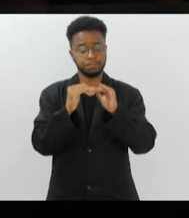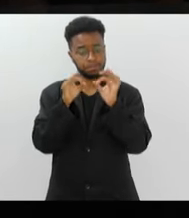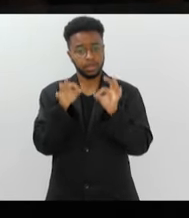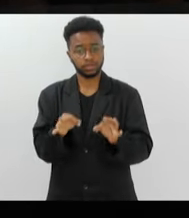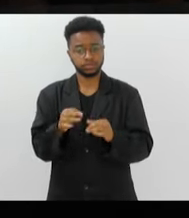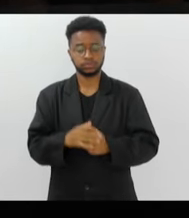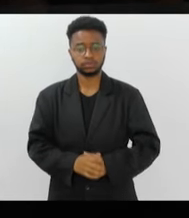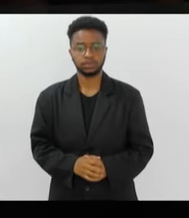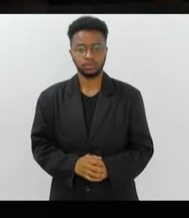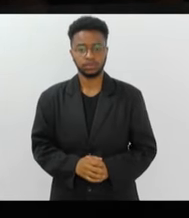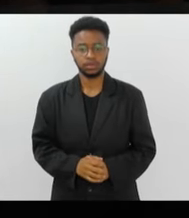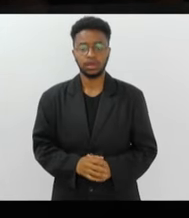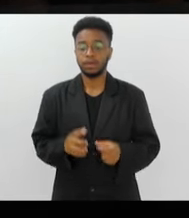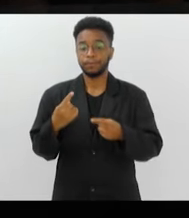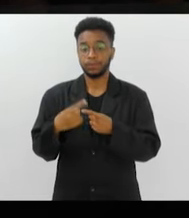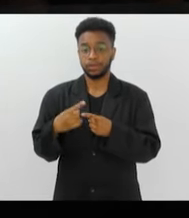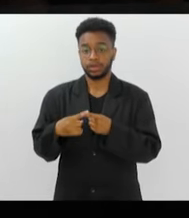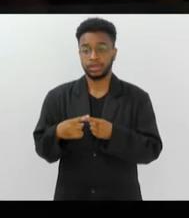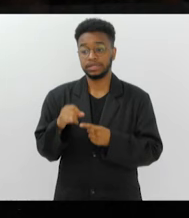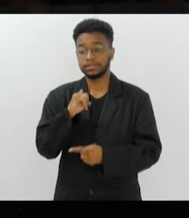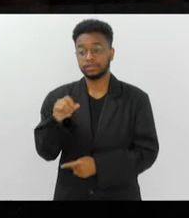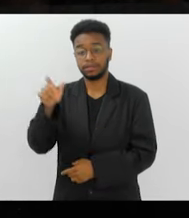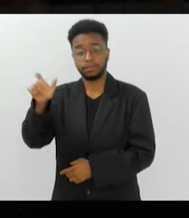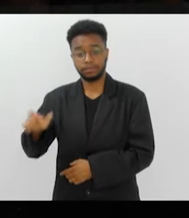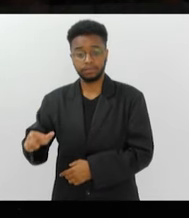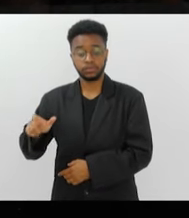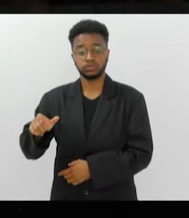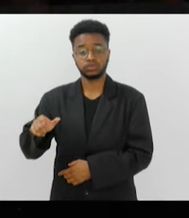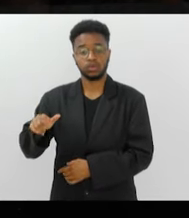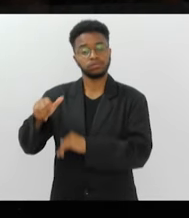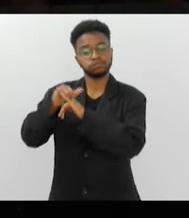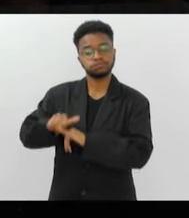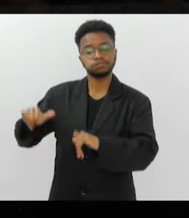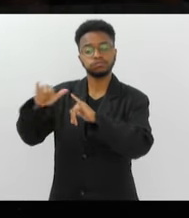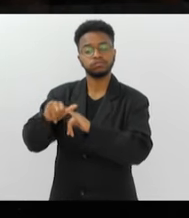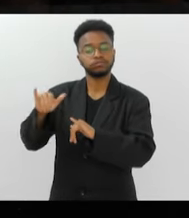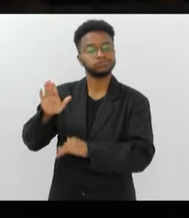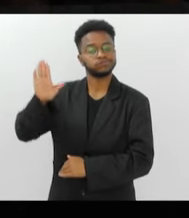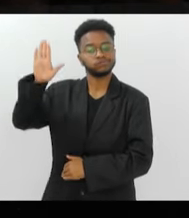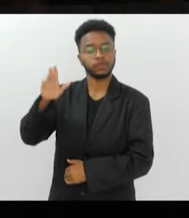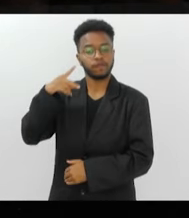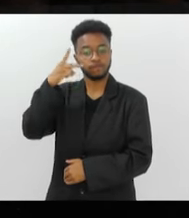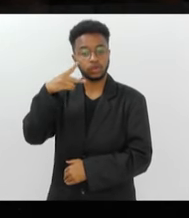Uma coisa é alguém fazer uma campanha de vereador com